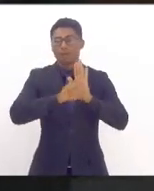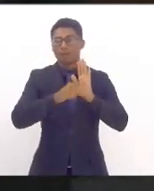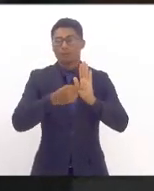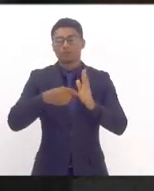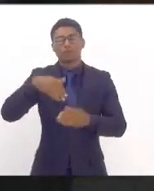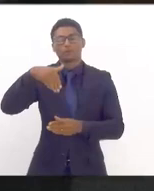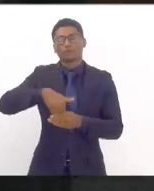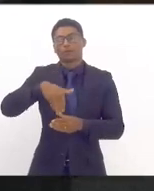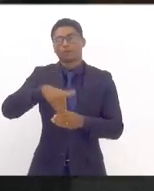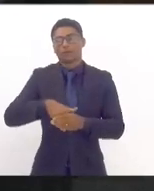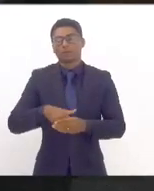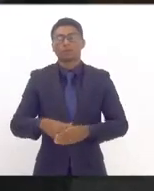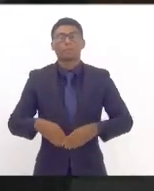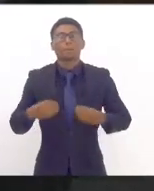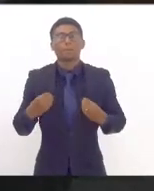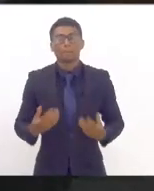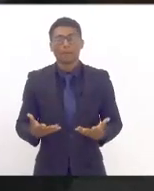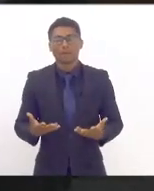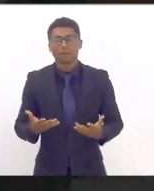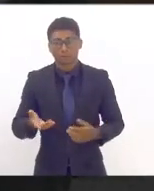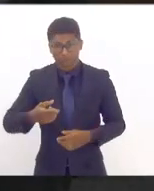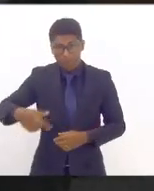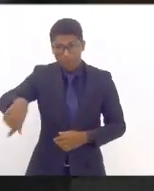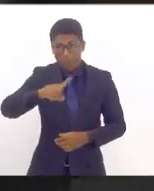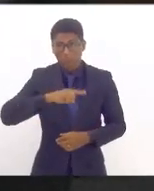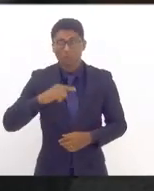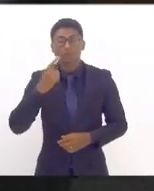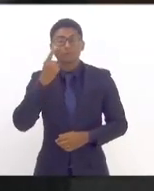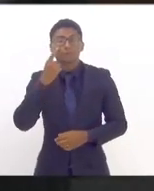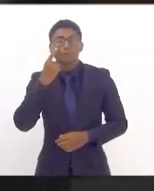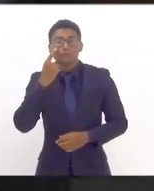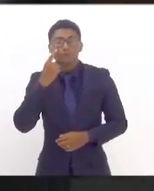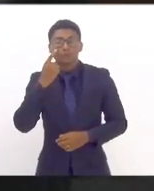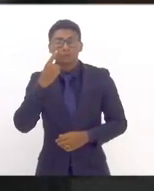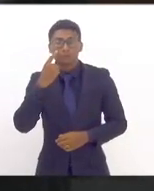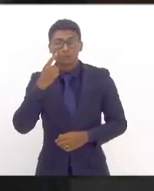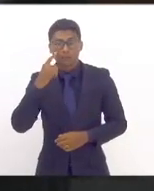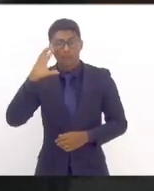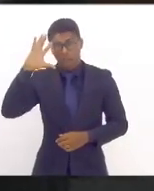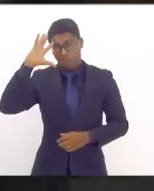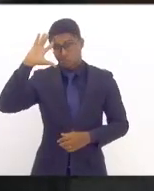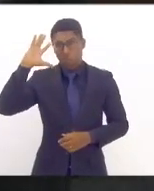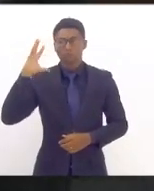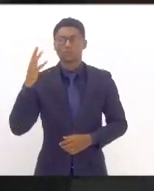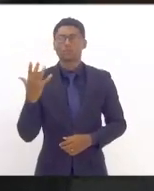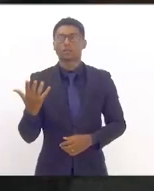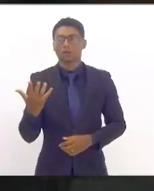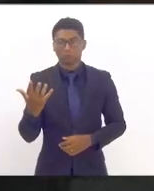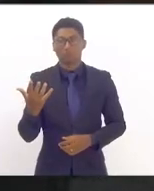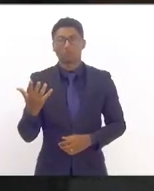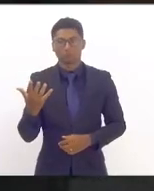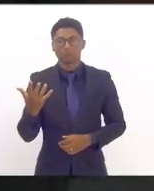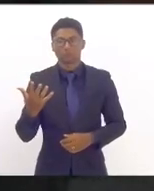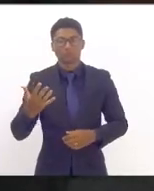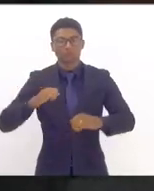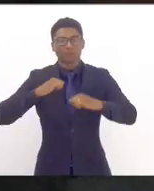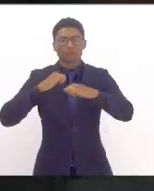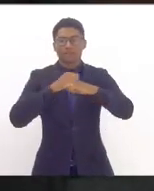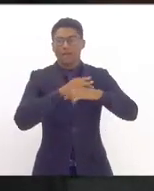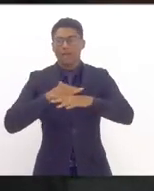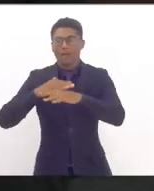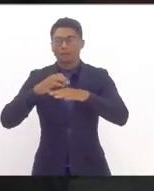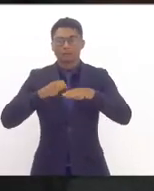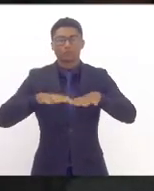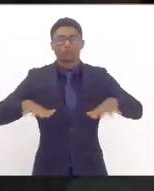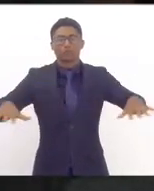para que possamos dessa forma encontrarmos uma solução que seja harmônica entre os municípios do Estado